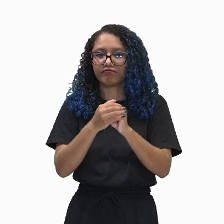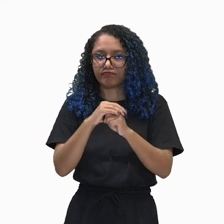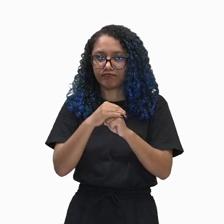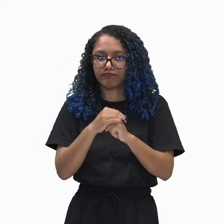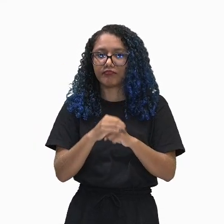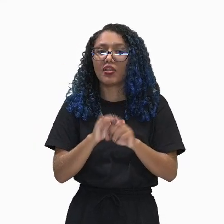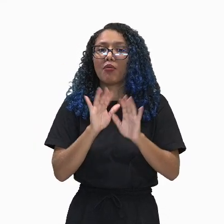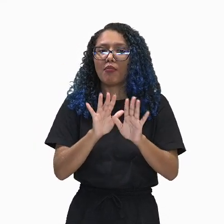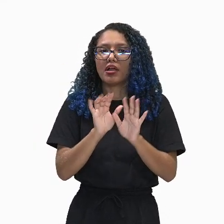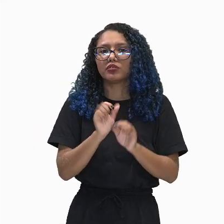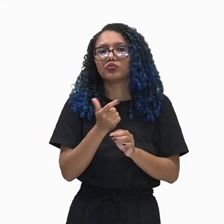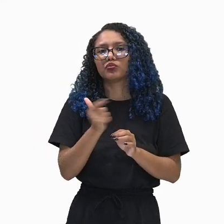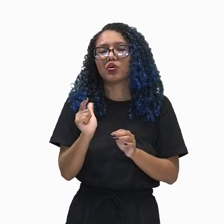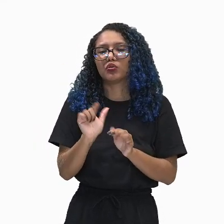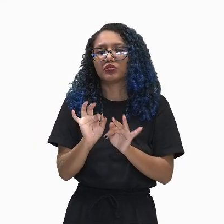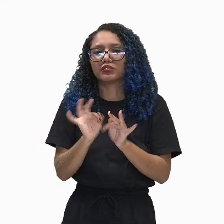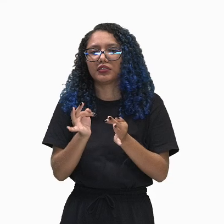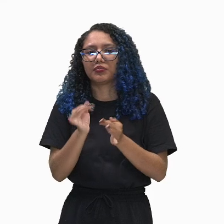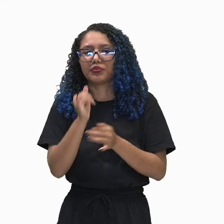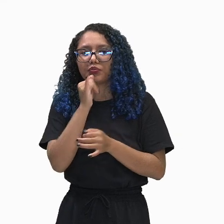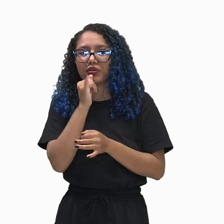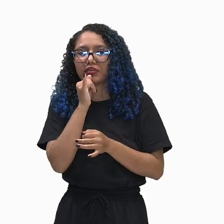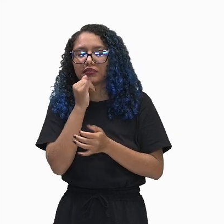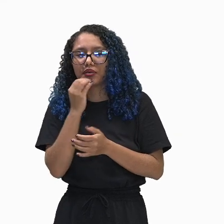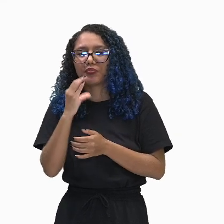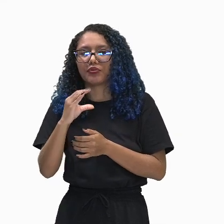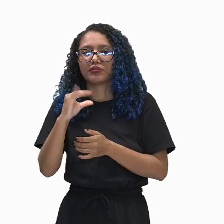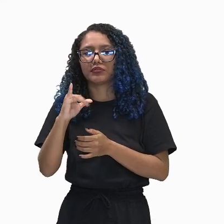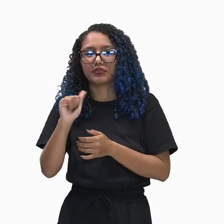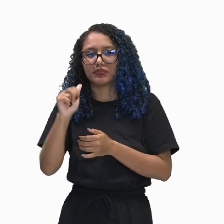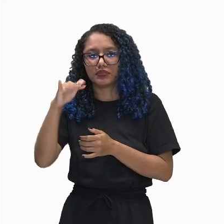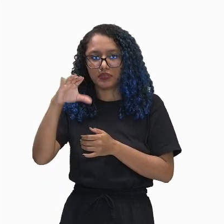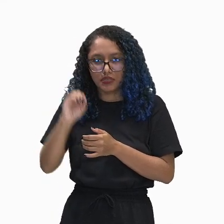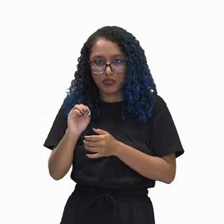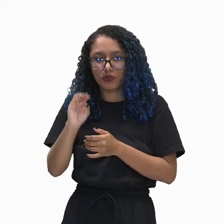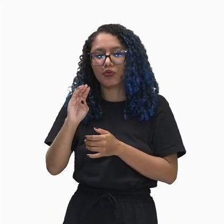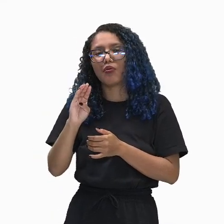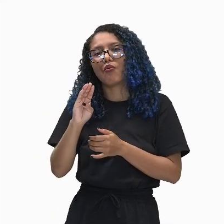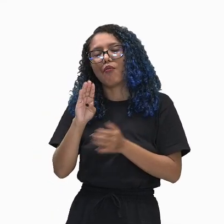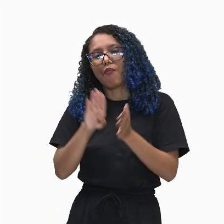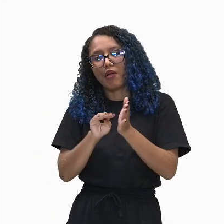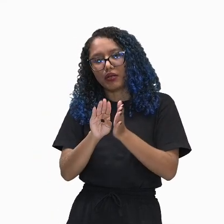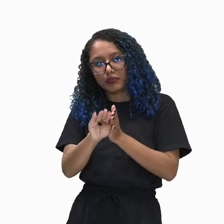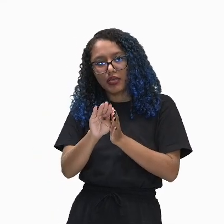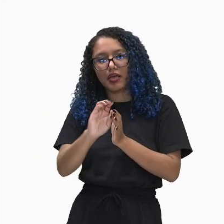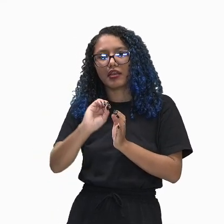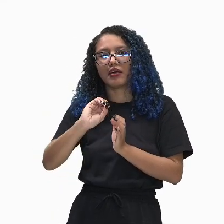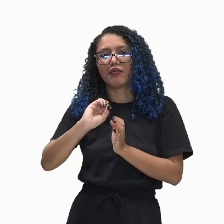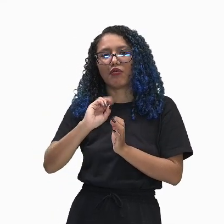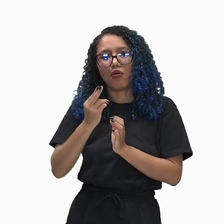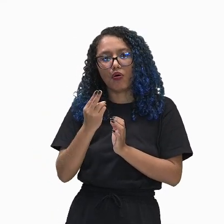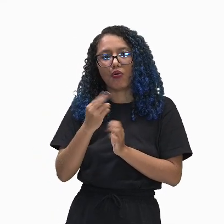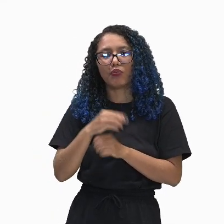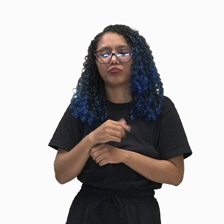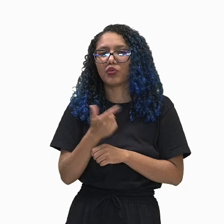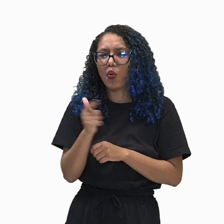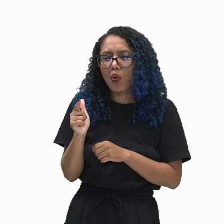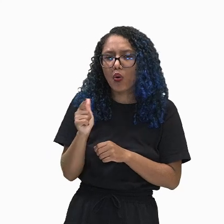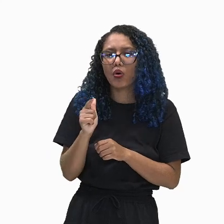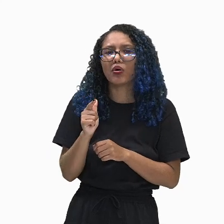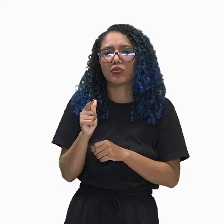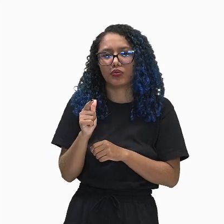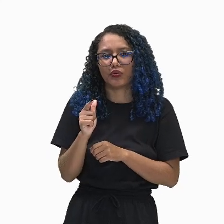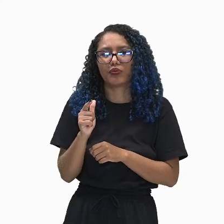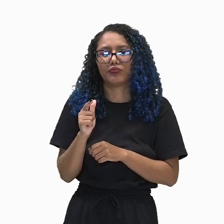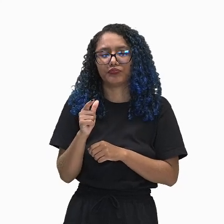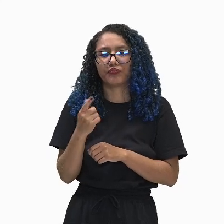mais simples, como as cianobactérias, cianofícias, né, elas vão ter essas duas classificações,